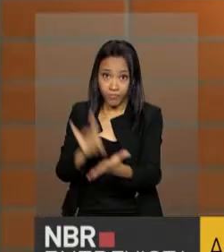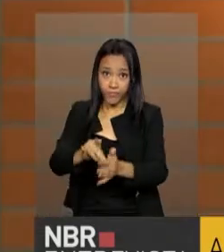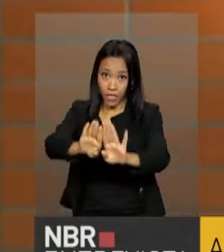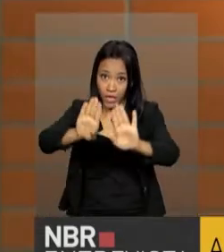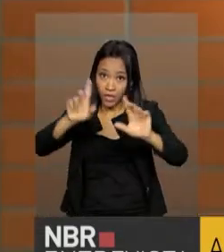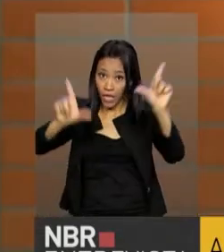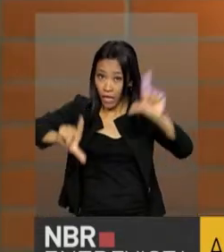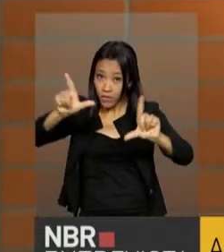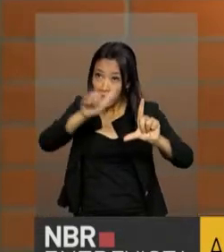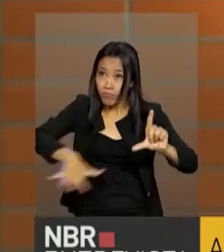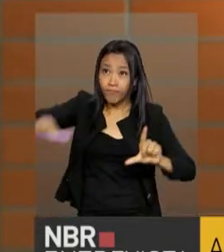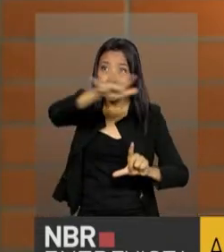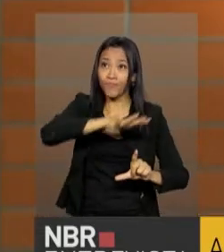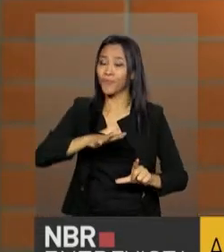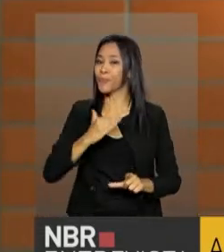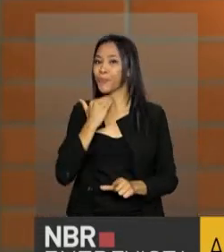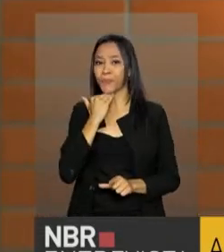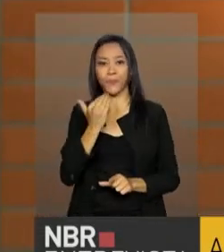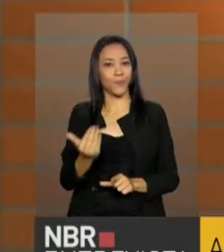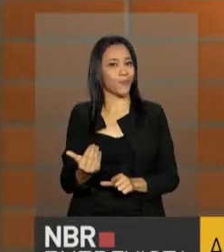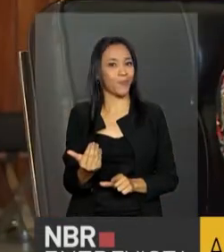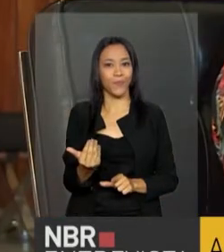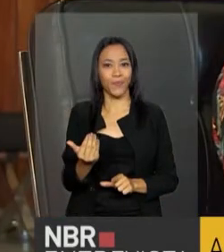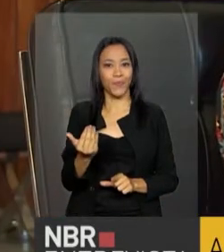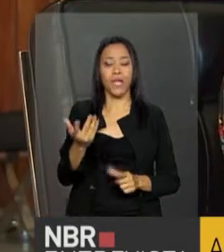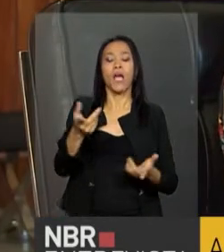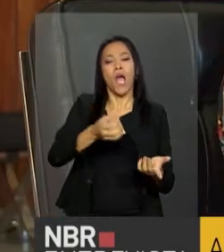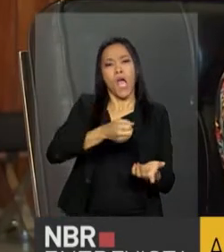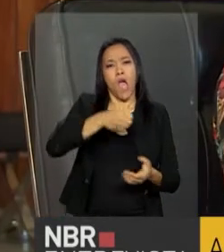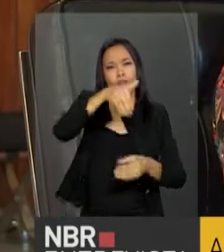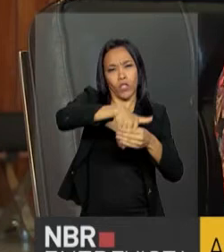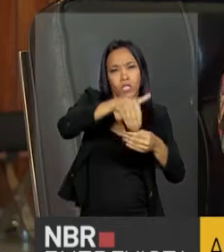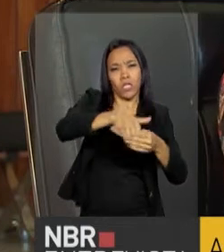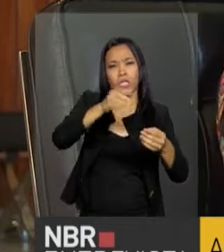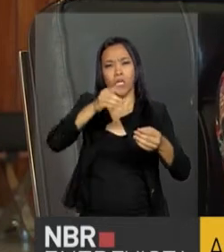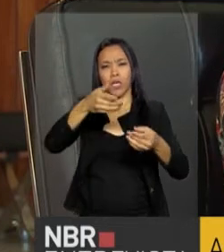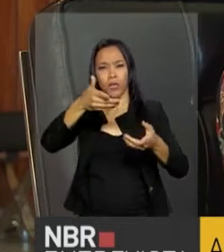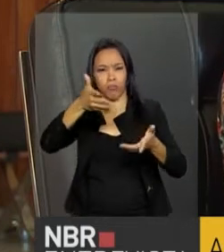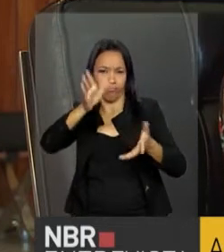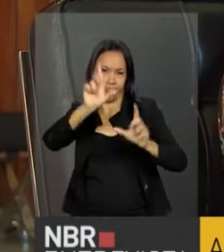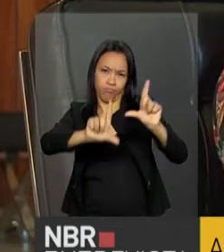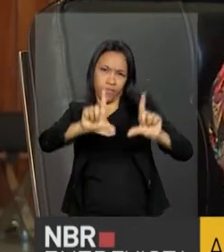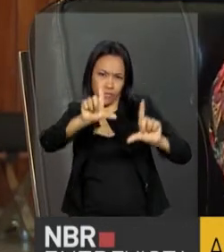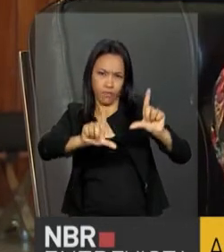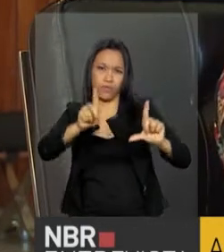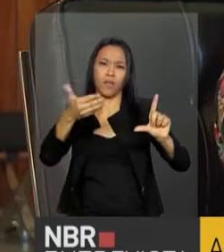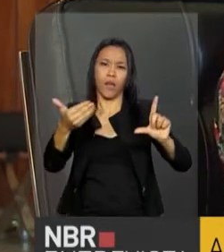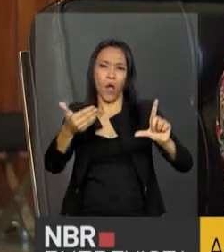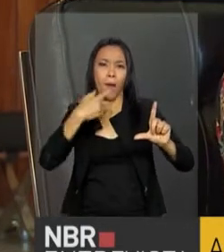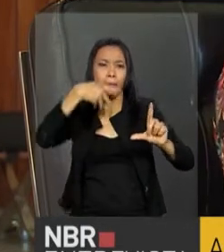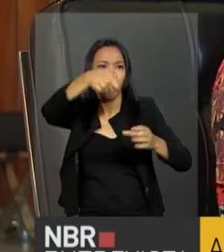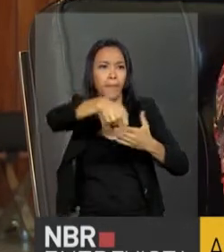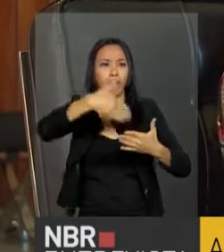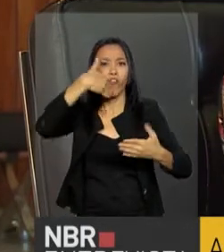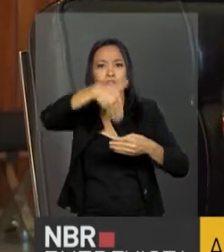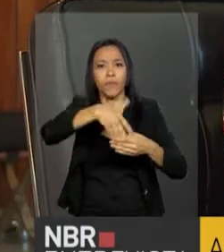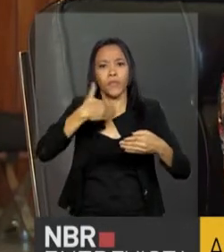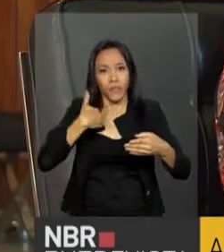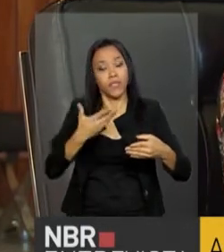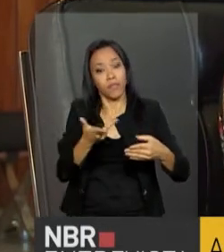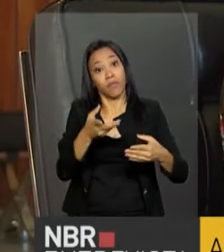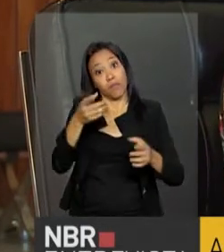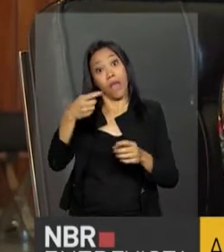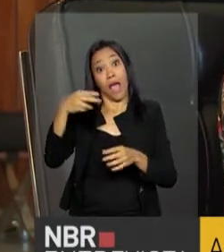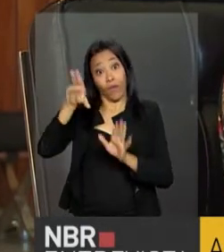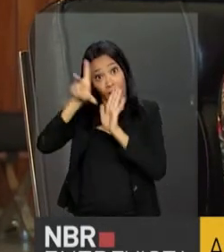aberta de modo efetivo. Propagandas eleitorais que têm obrigatoriedade, mas pela